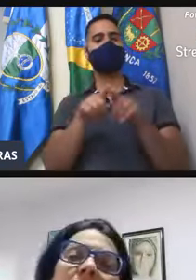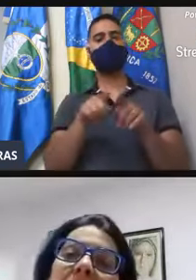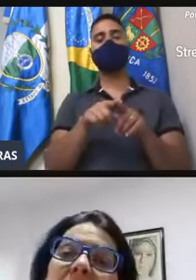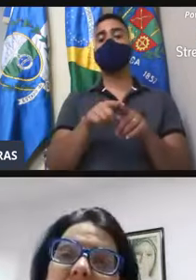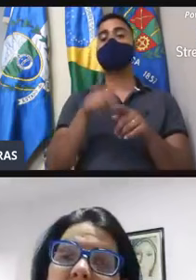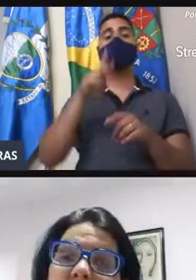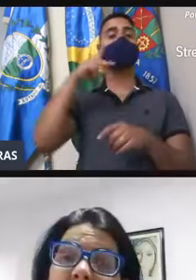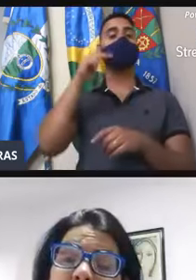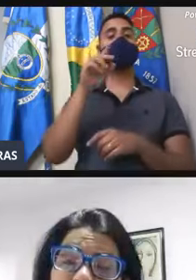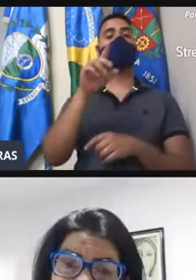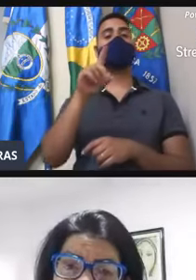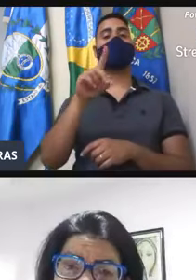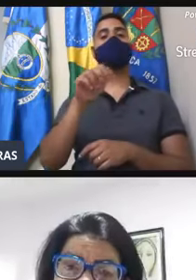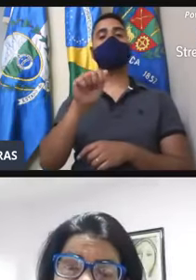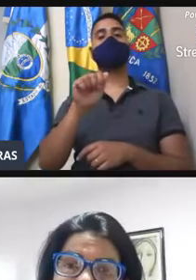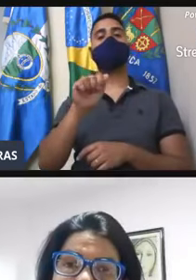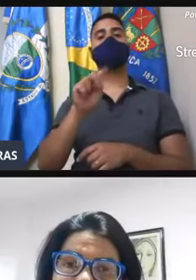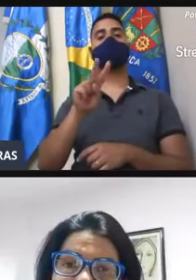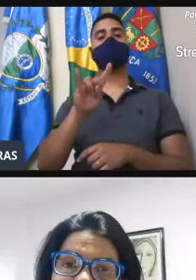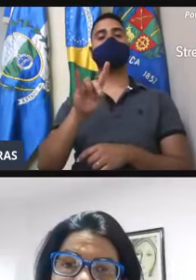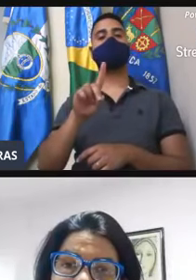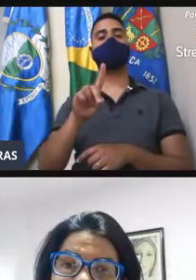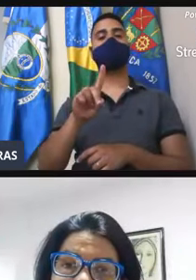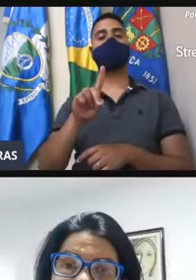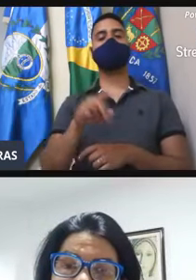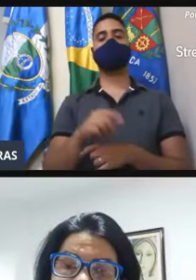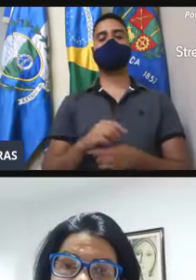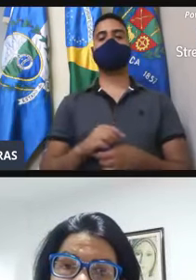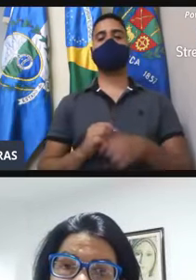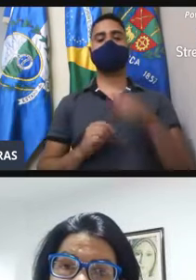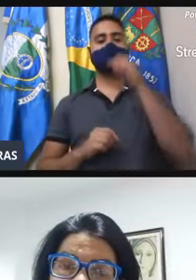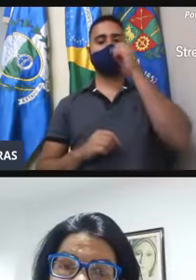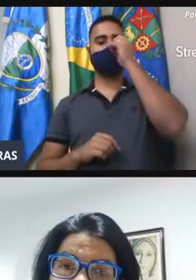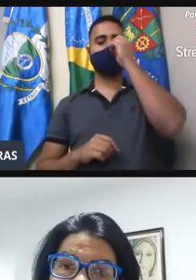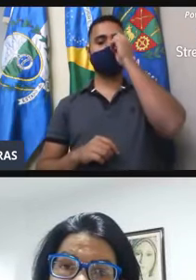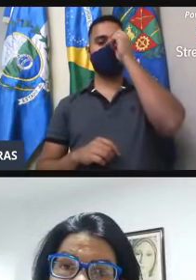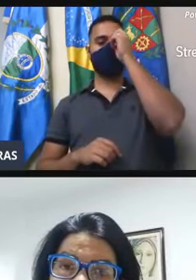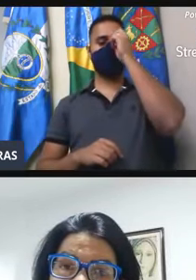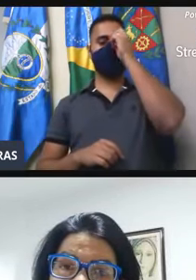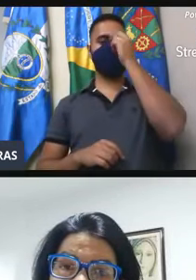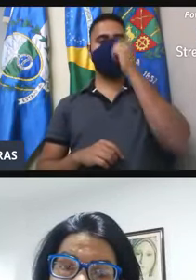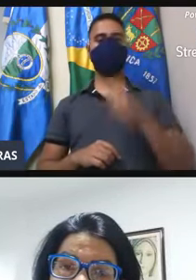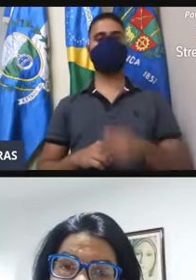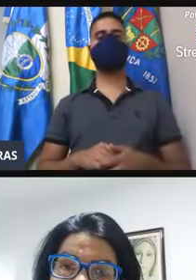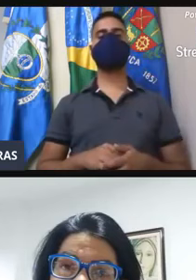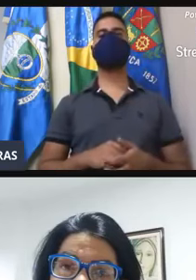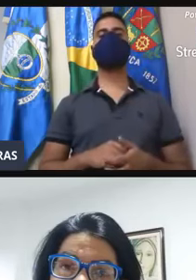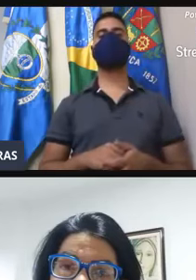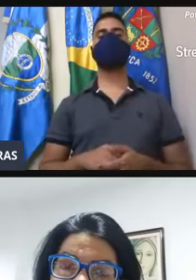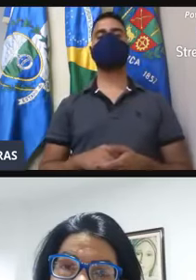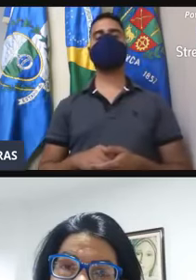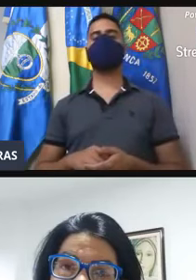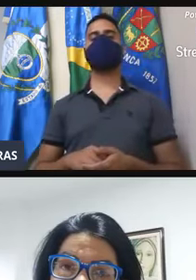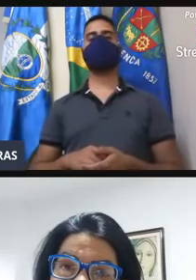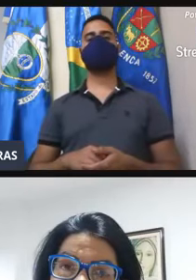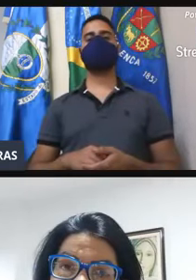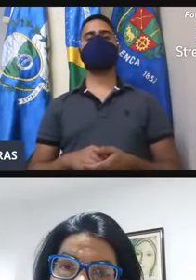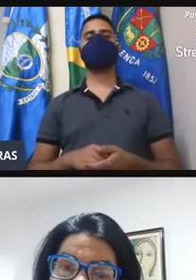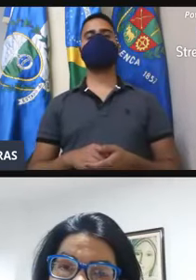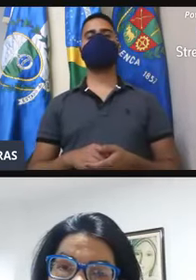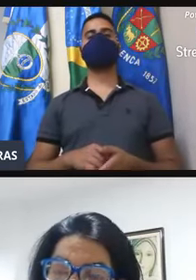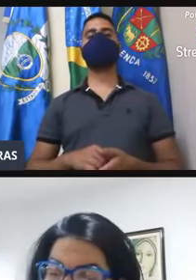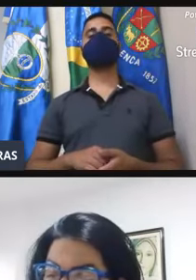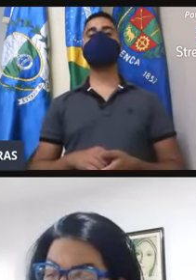vereador David Barbosa Nogueira. Eu, dentre outras situações que eu quero